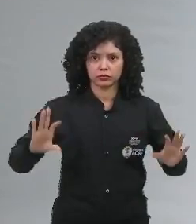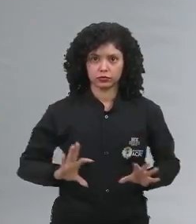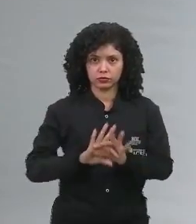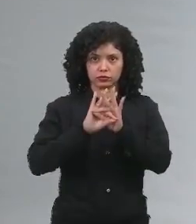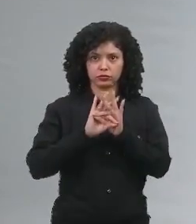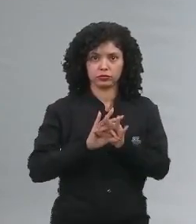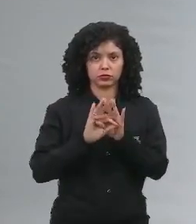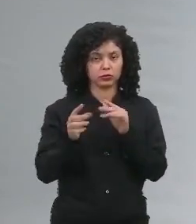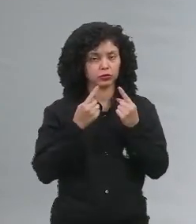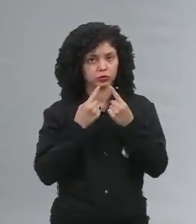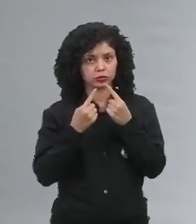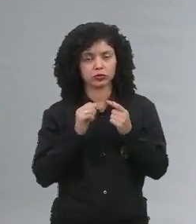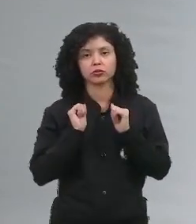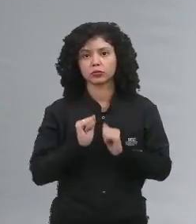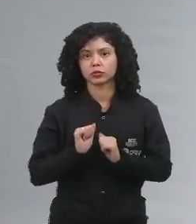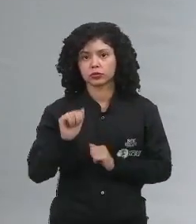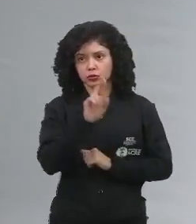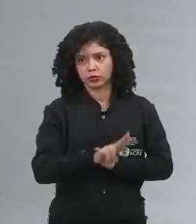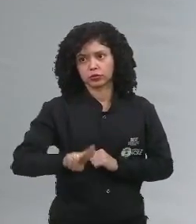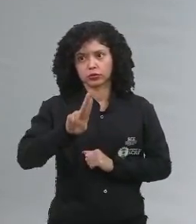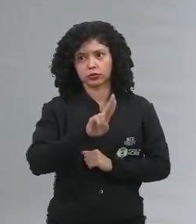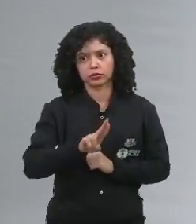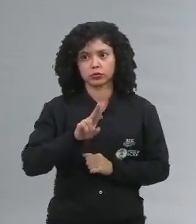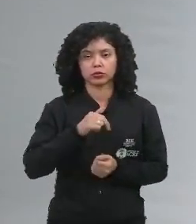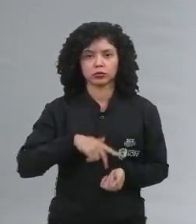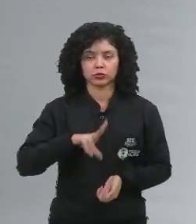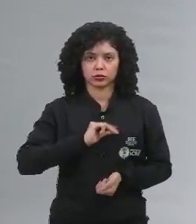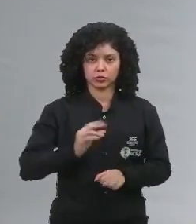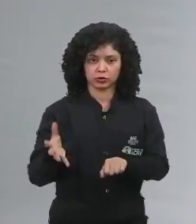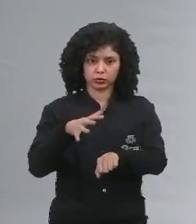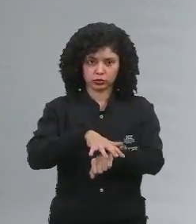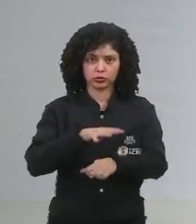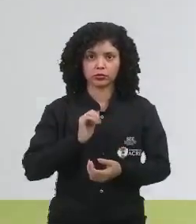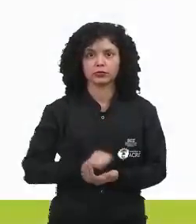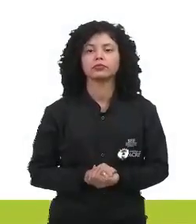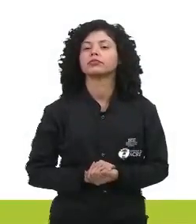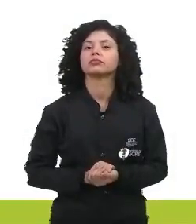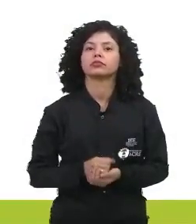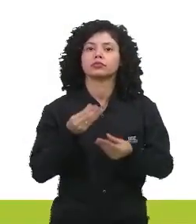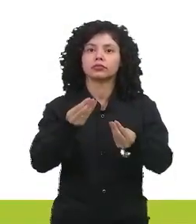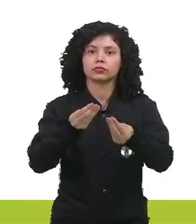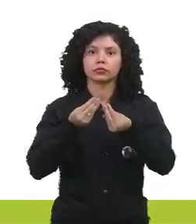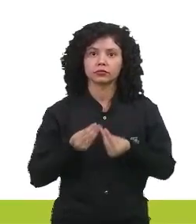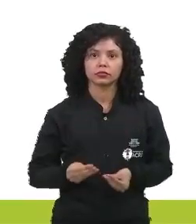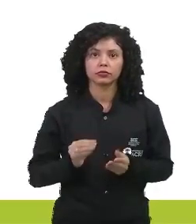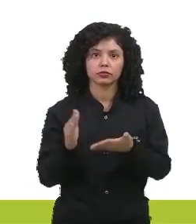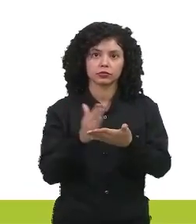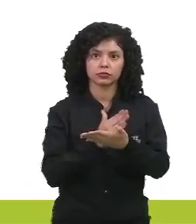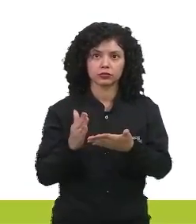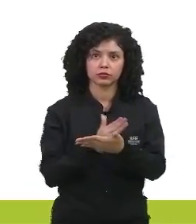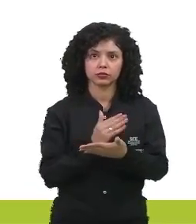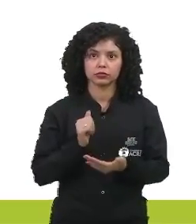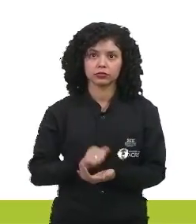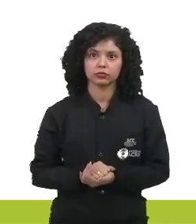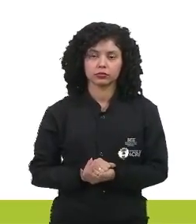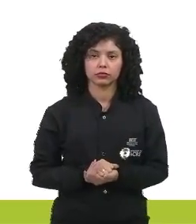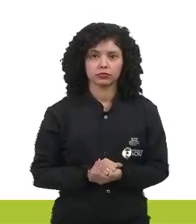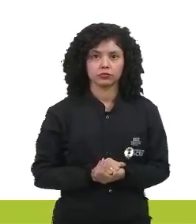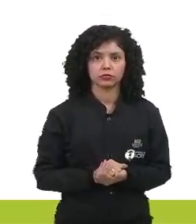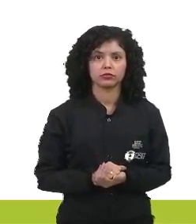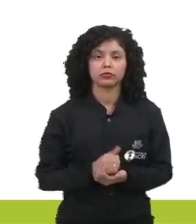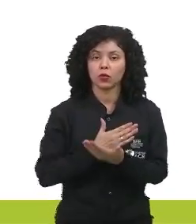amigos conversando, eu posso utilizar o português coloquial. E aí eu digo assim, me empresta este caderno? Observe que